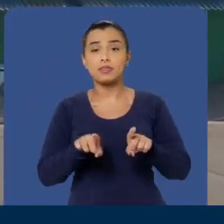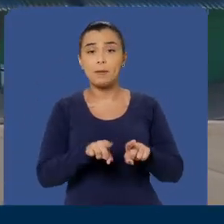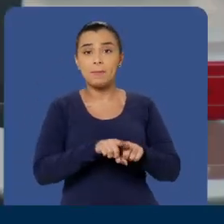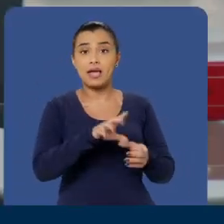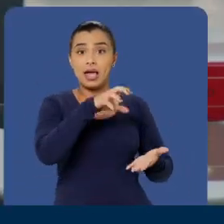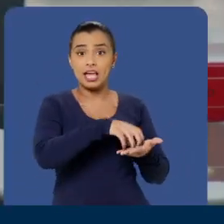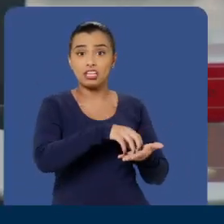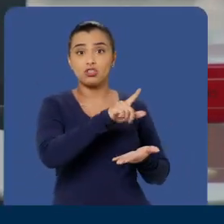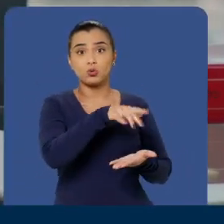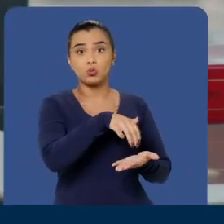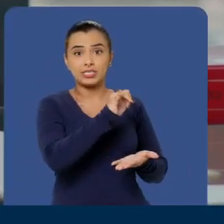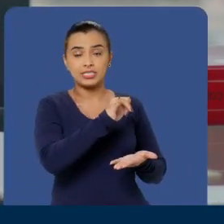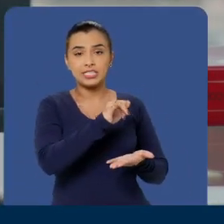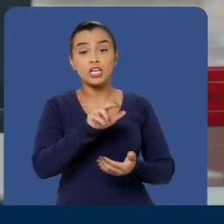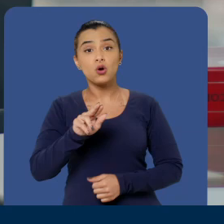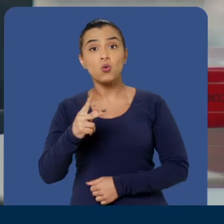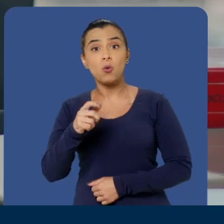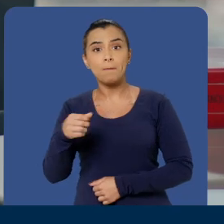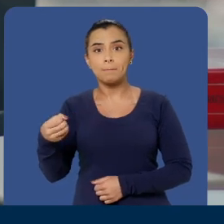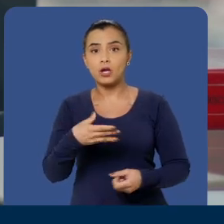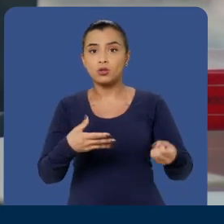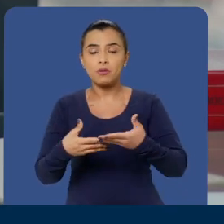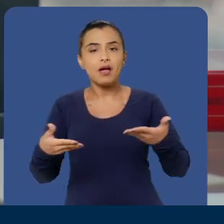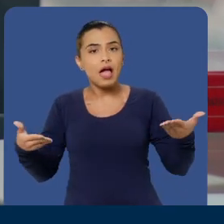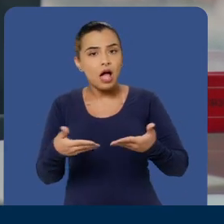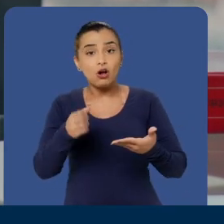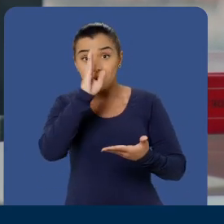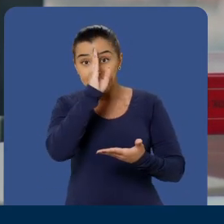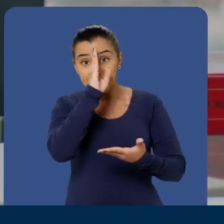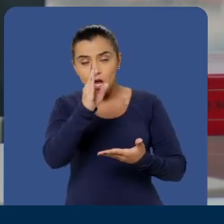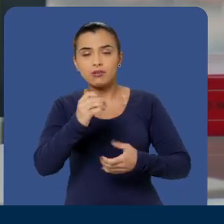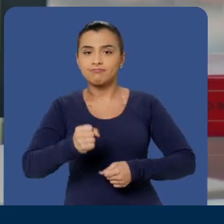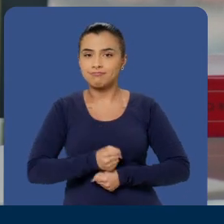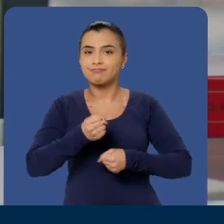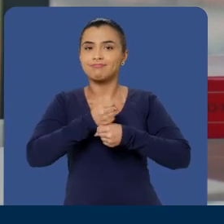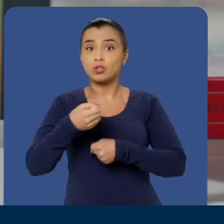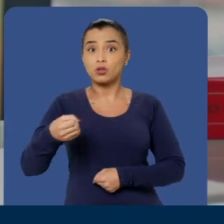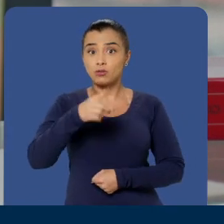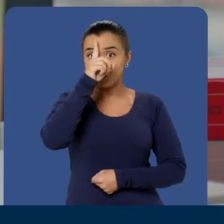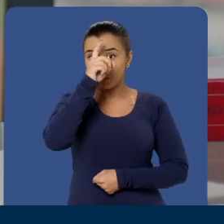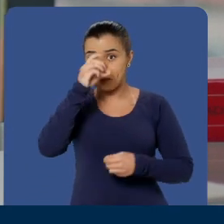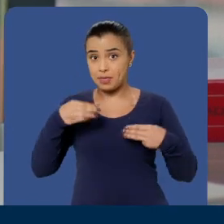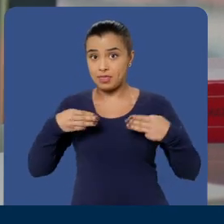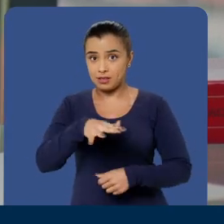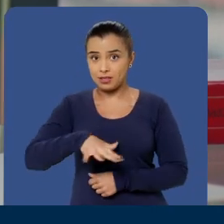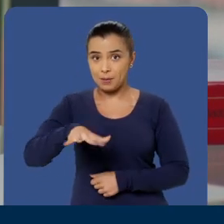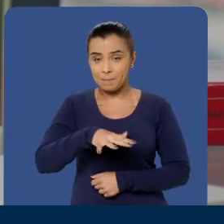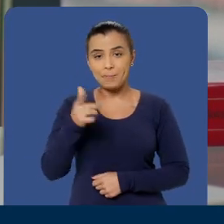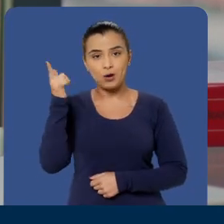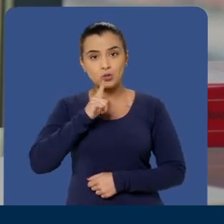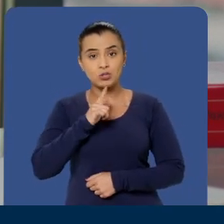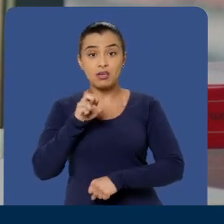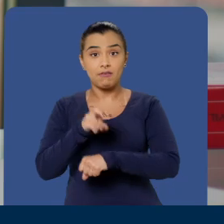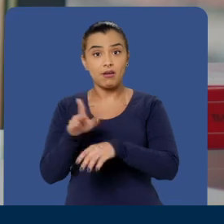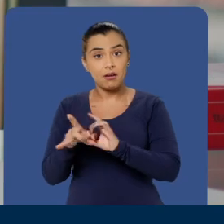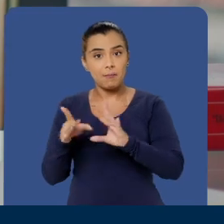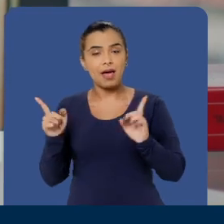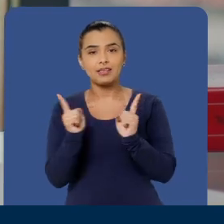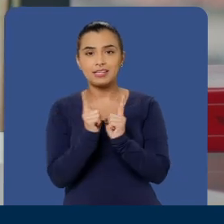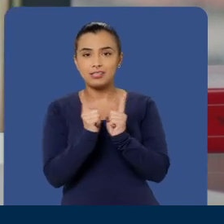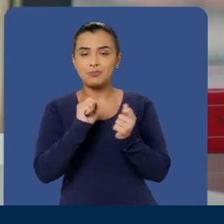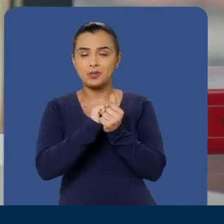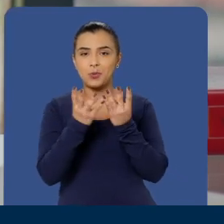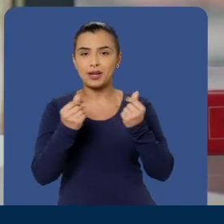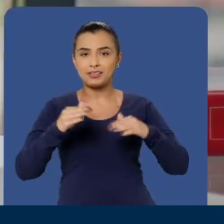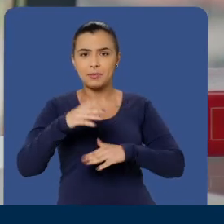UPAs. Agora, a prioridade é construir um hospital municipal com mais leitos e qualidade no atendimento. E eu